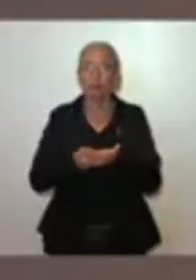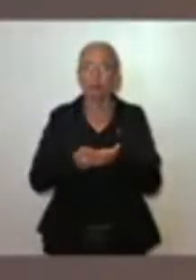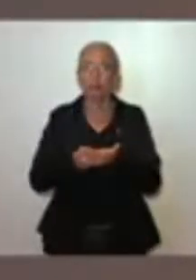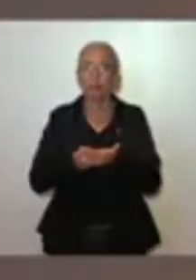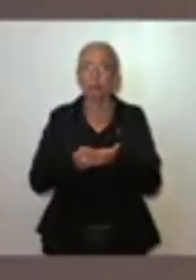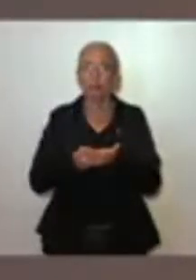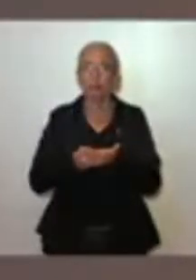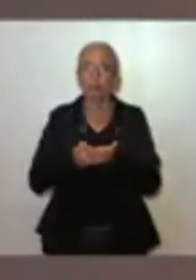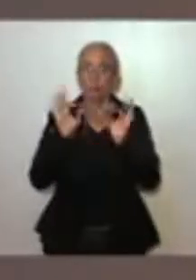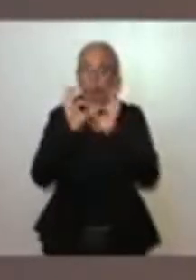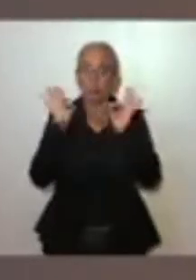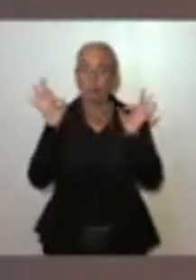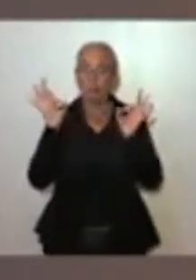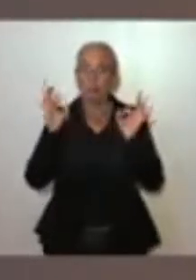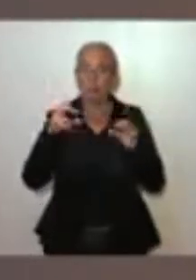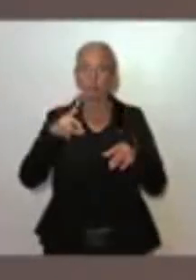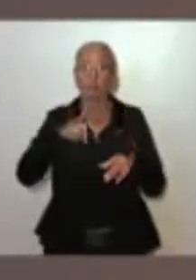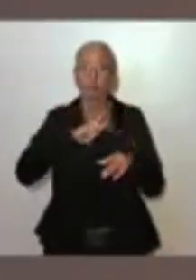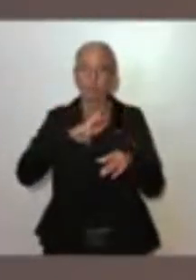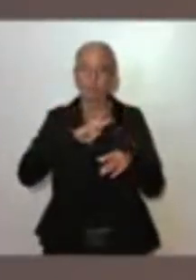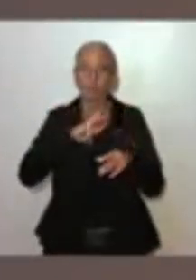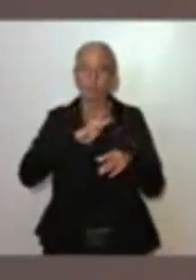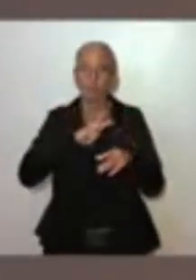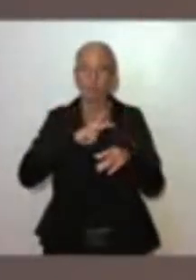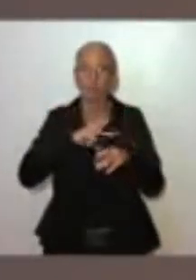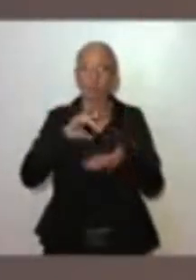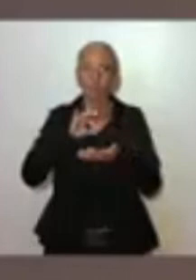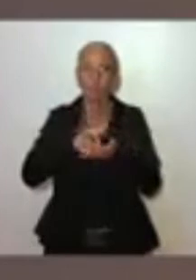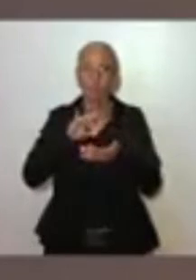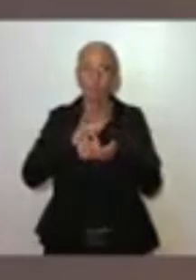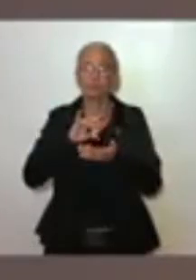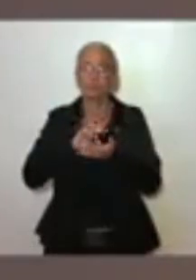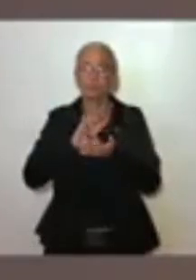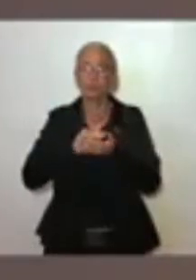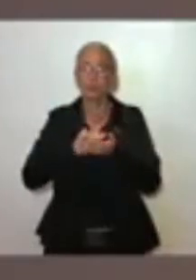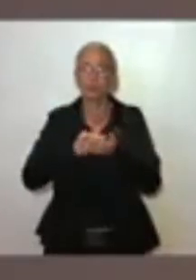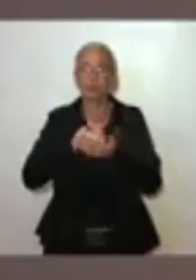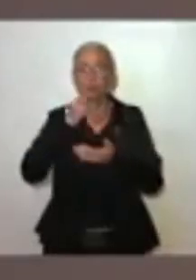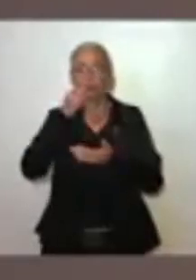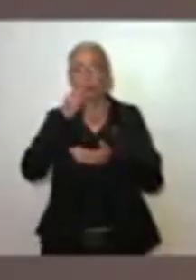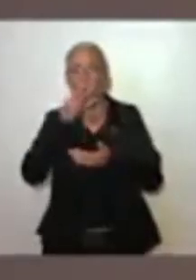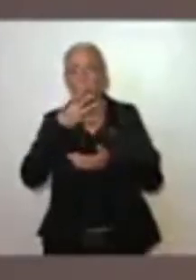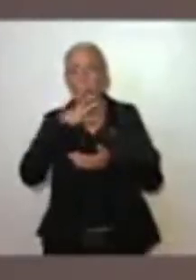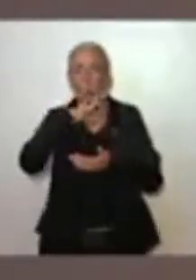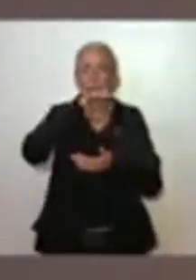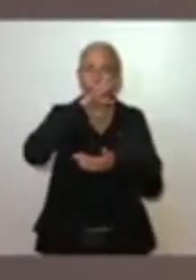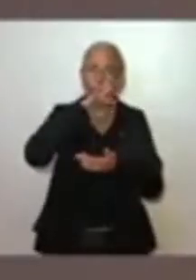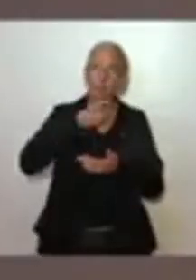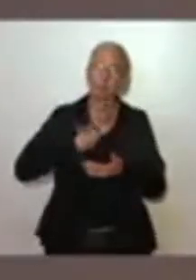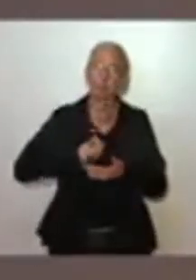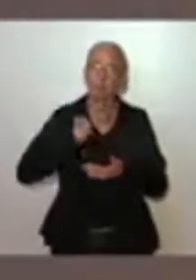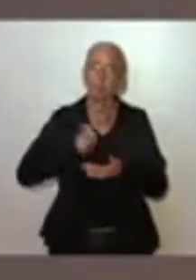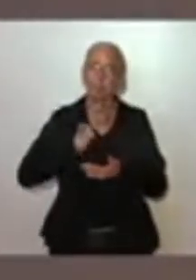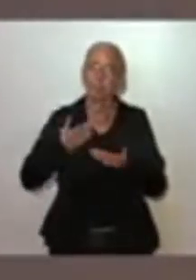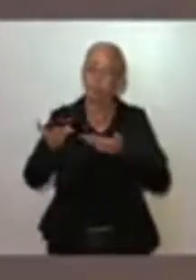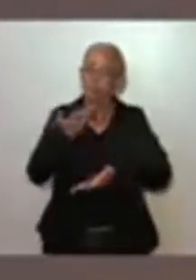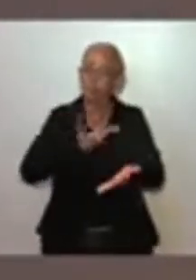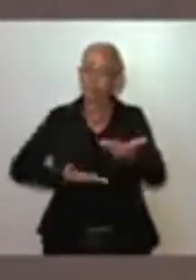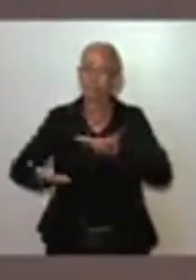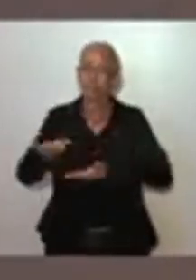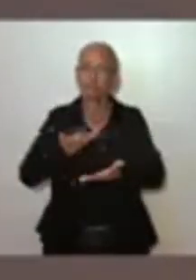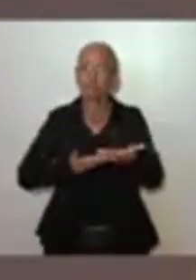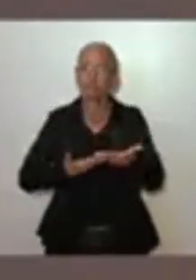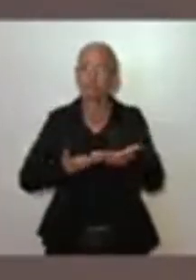slogan pessoal com qual eu lido nos bons e maus momentos e compartilho com vocês e aqui encerro